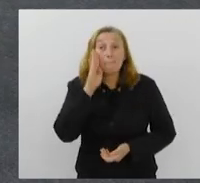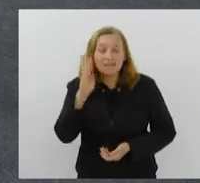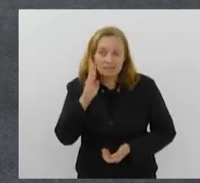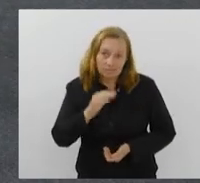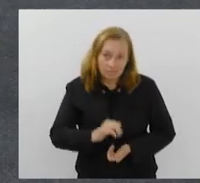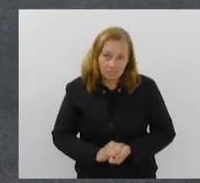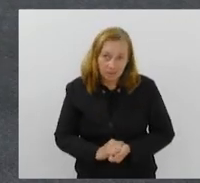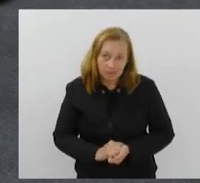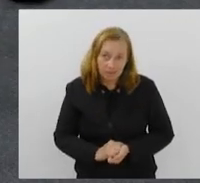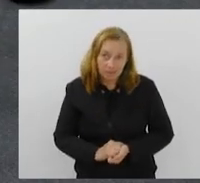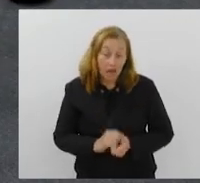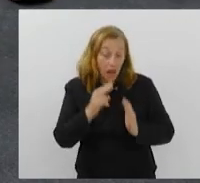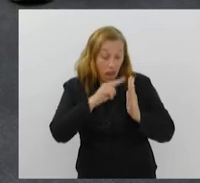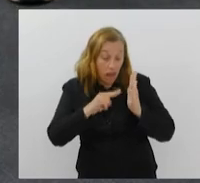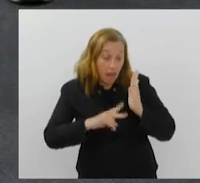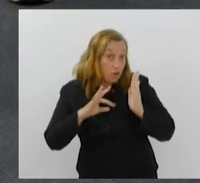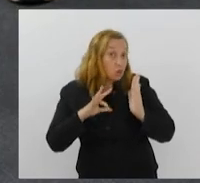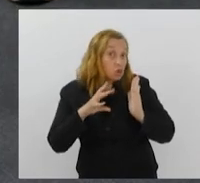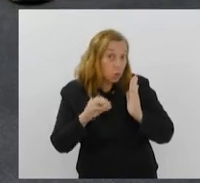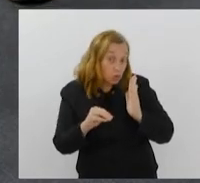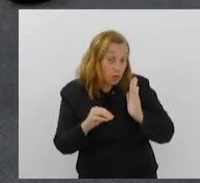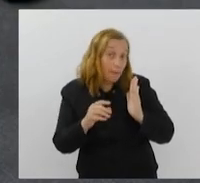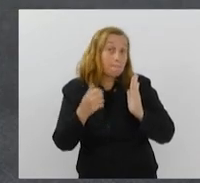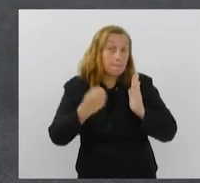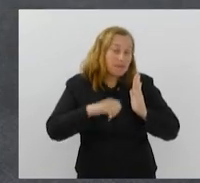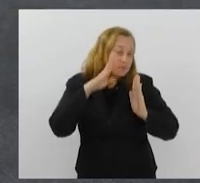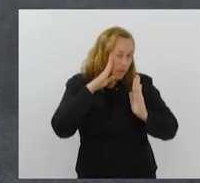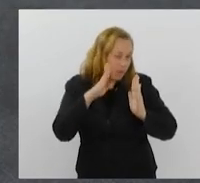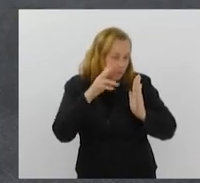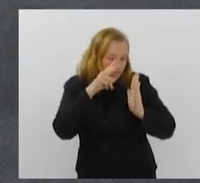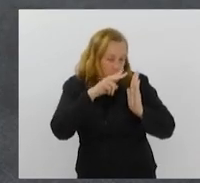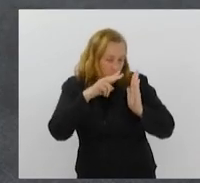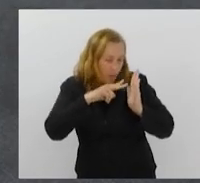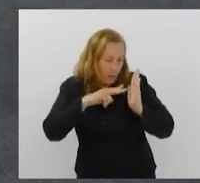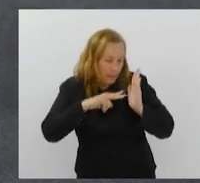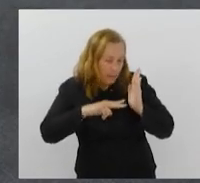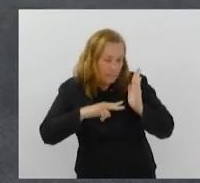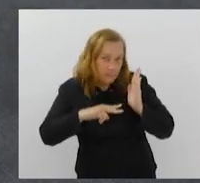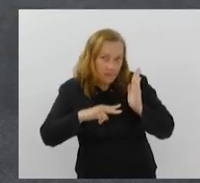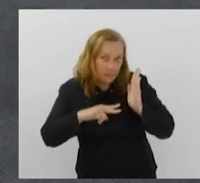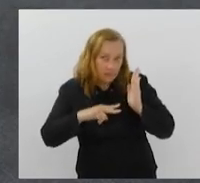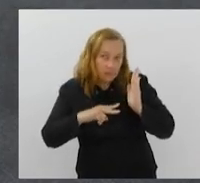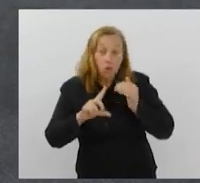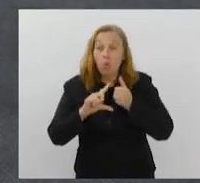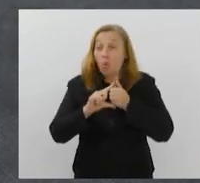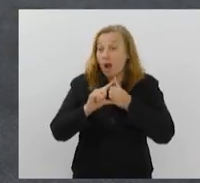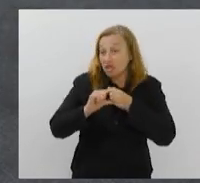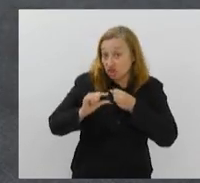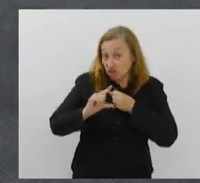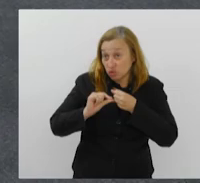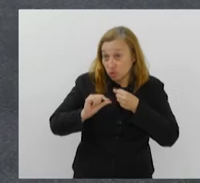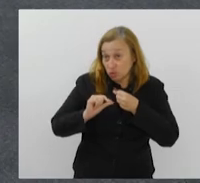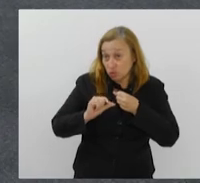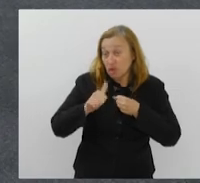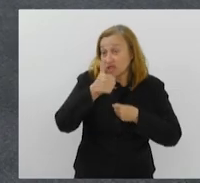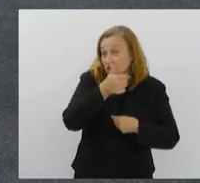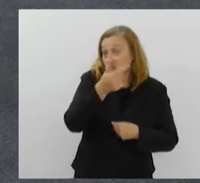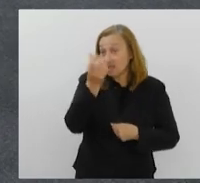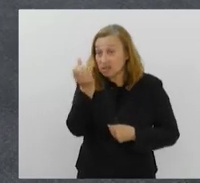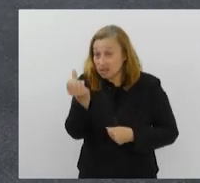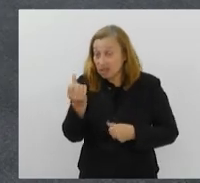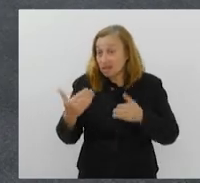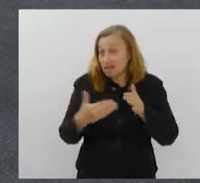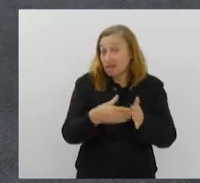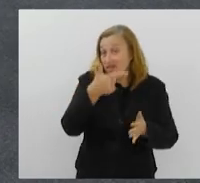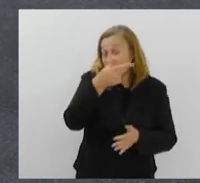principalmente, leiam toda, mas principalmente os seus artigos de 16